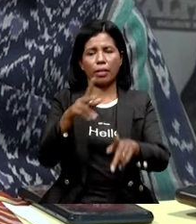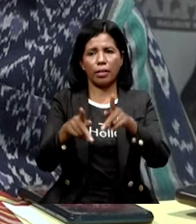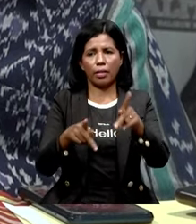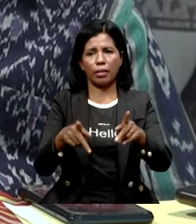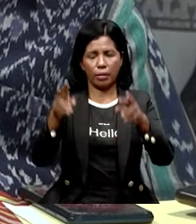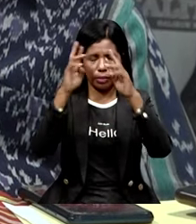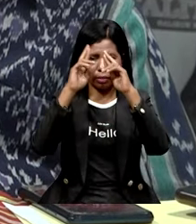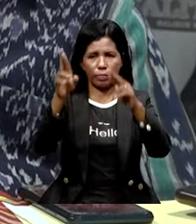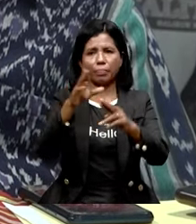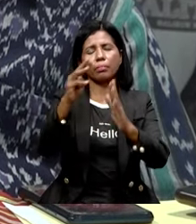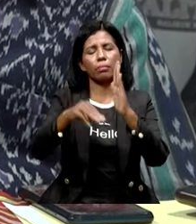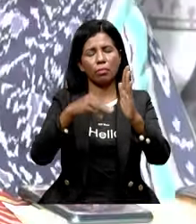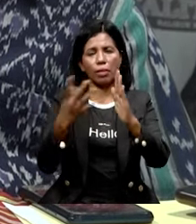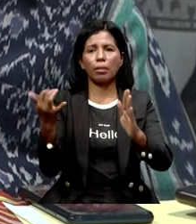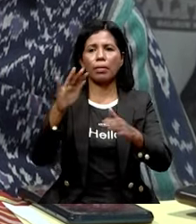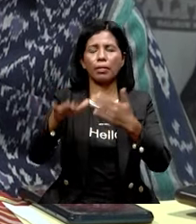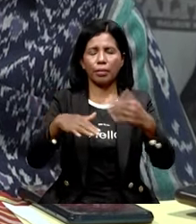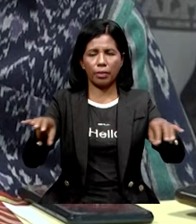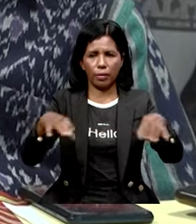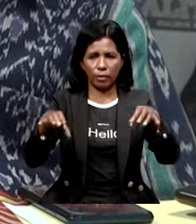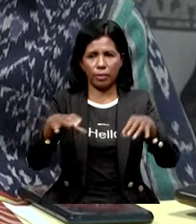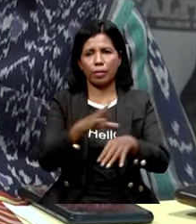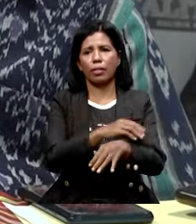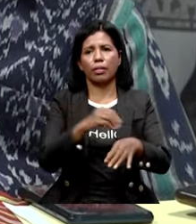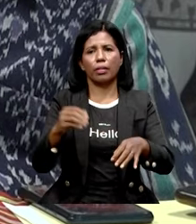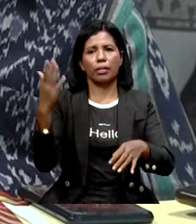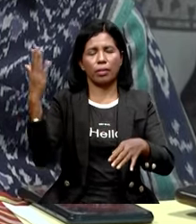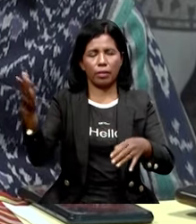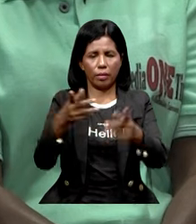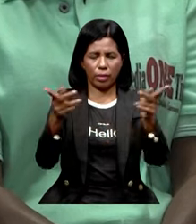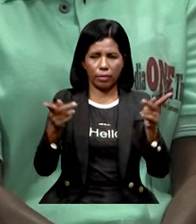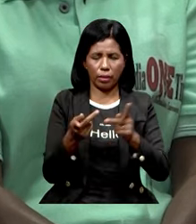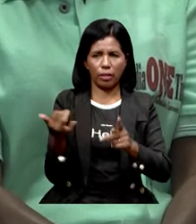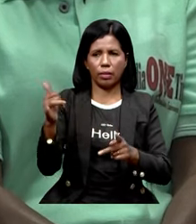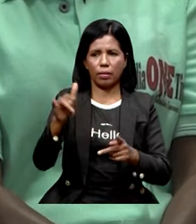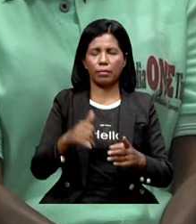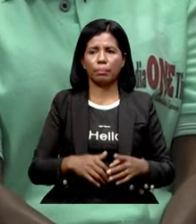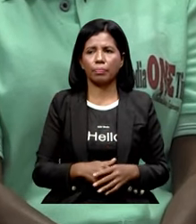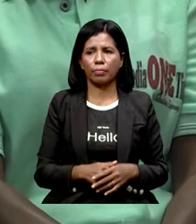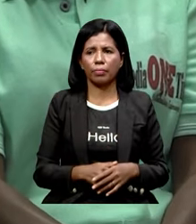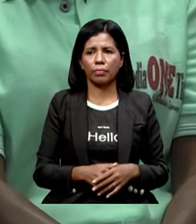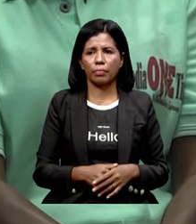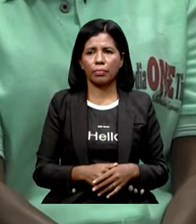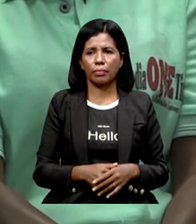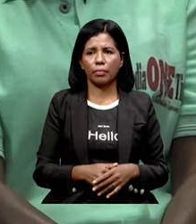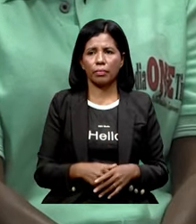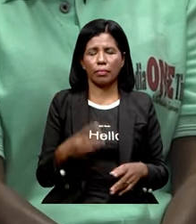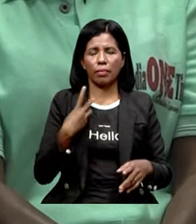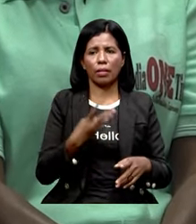respeita mídia no jornalista de minha serviço e a terreno. A condição de ir ao Tucalan, ao sol,